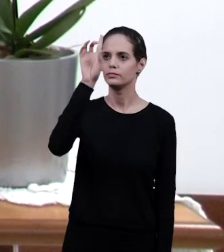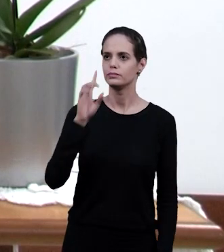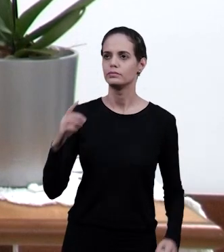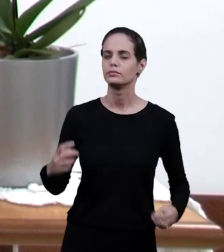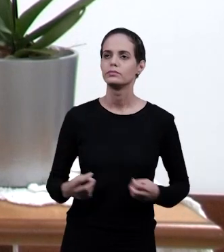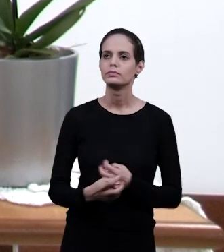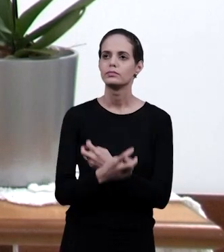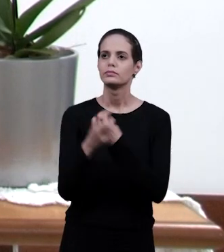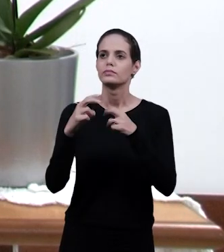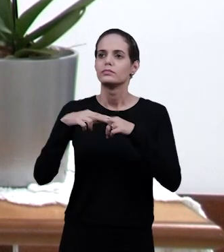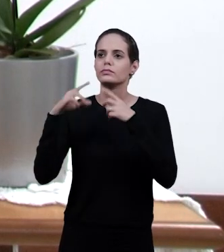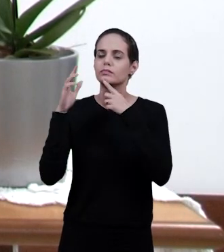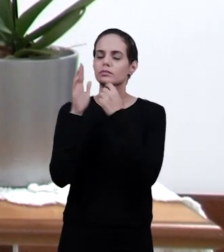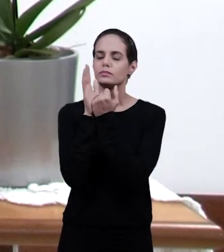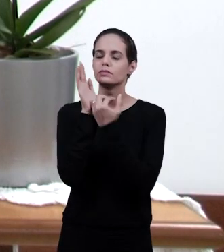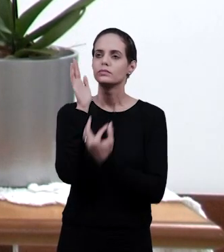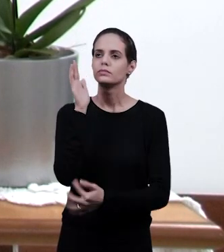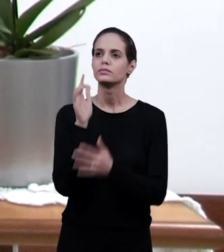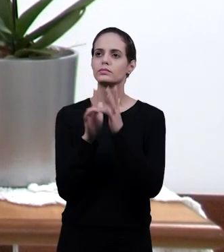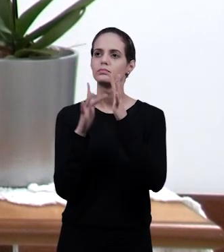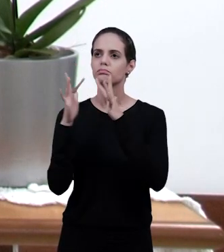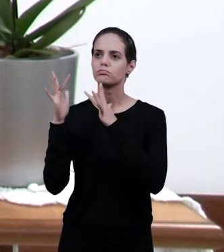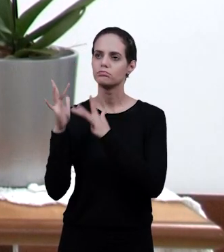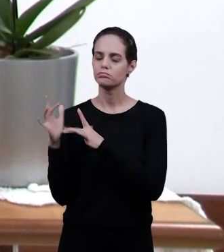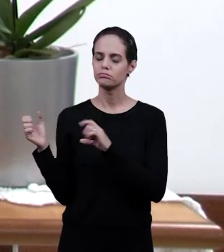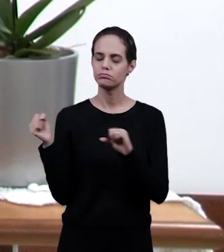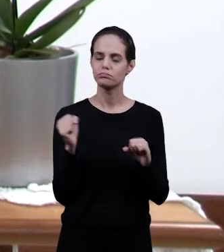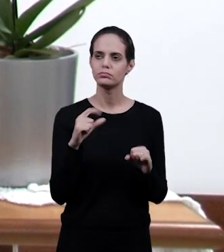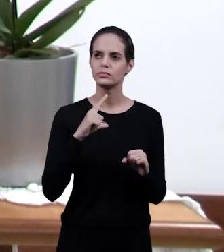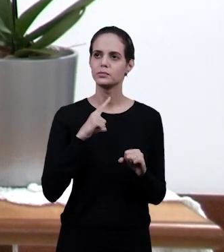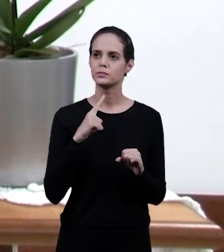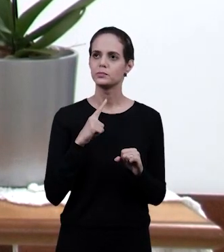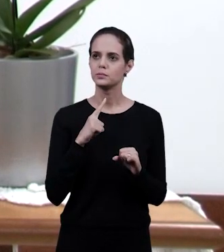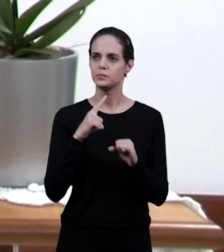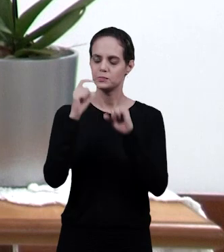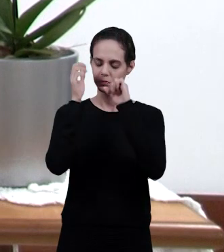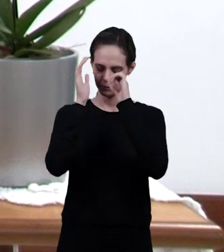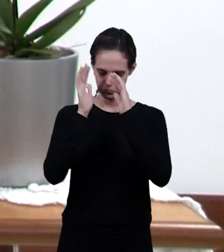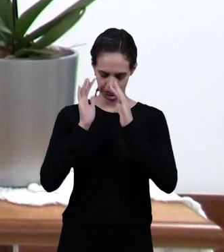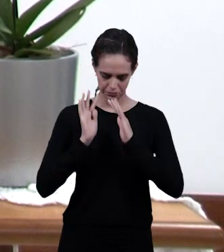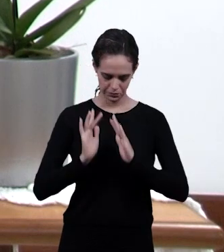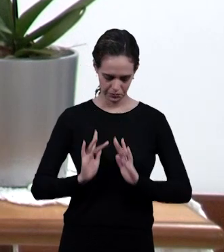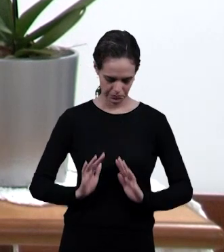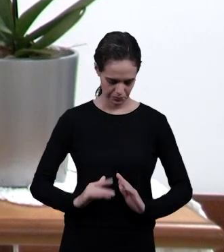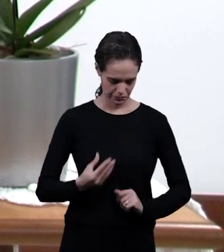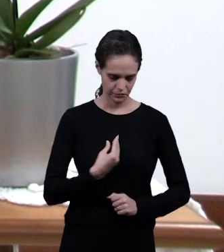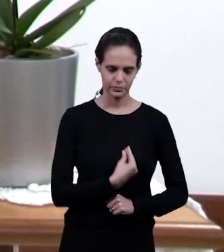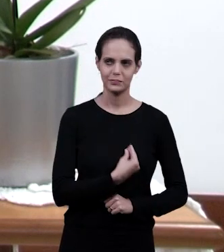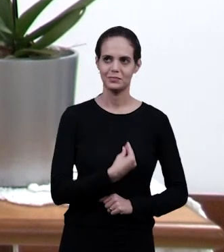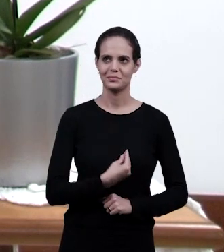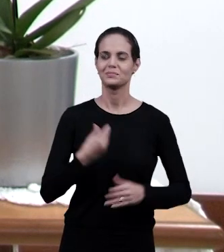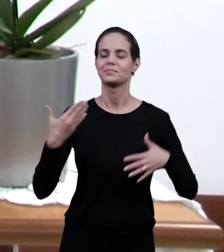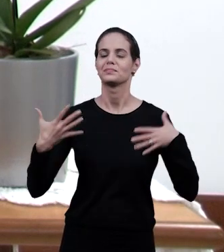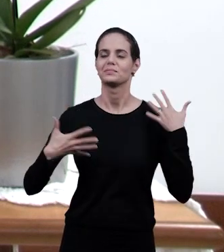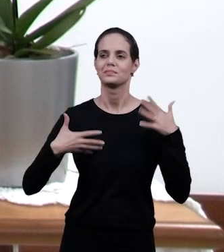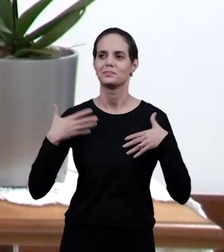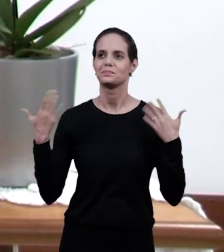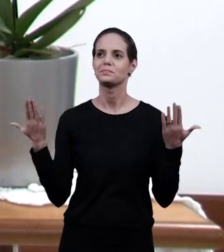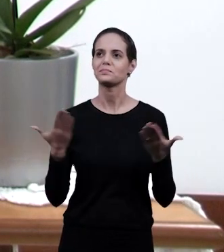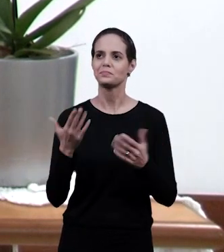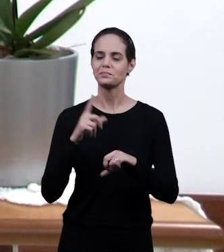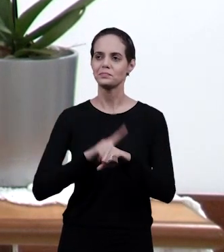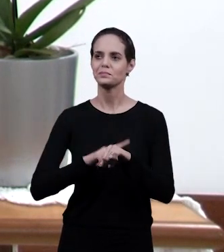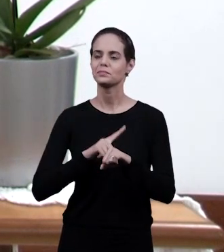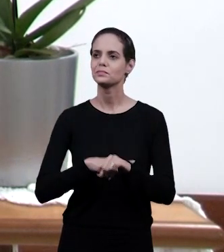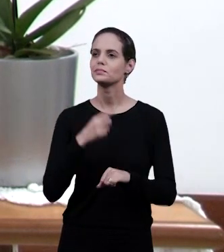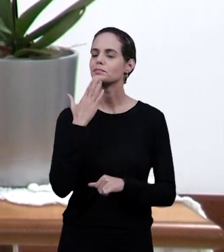clamamos pelo poder que há no sangue de Jesus sobre a nossa vida. Nos alegramos, Senhor, por este momento e ainda assim